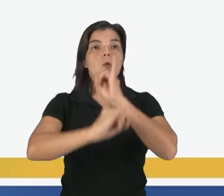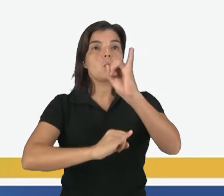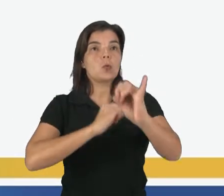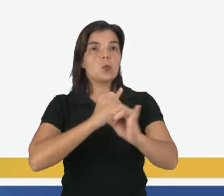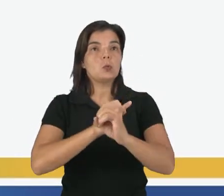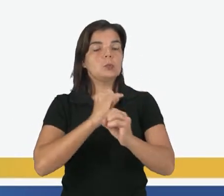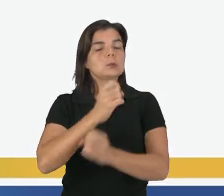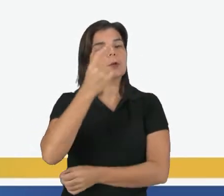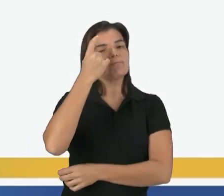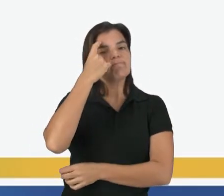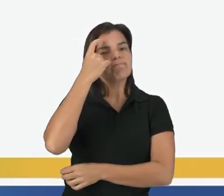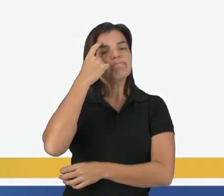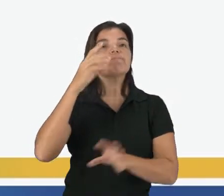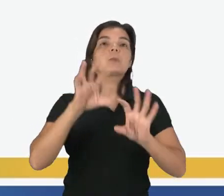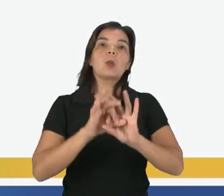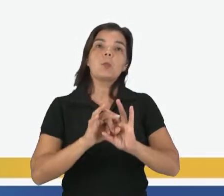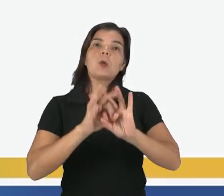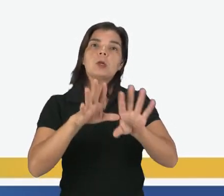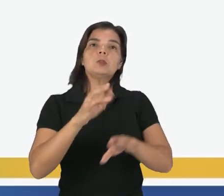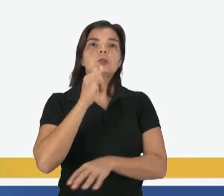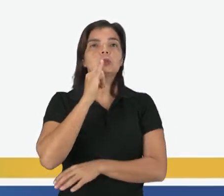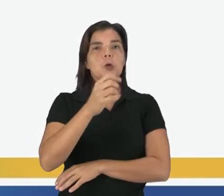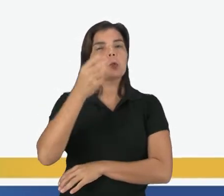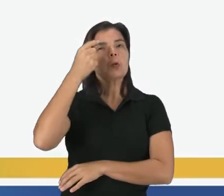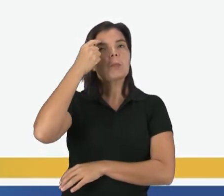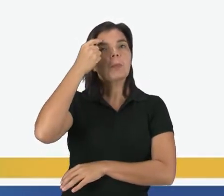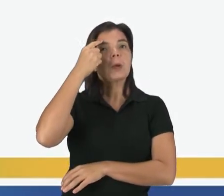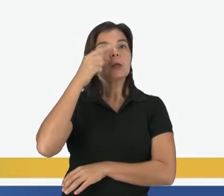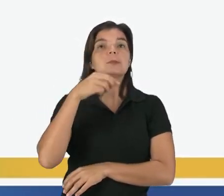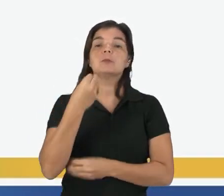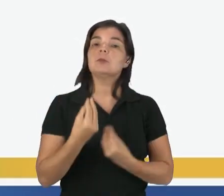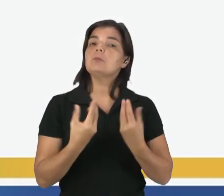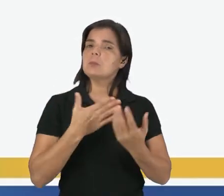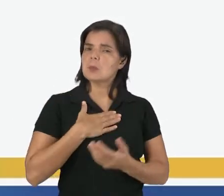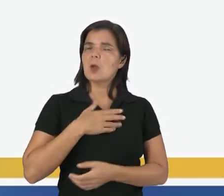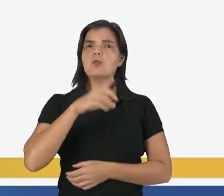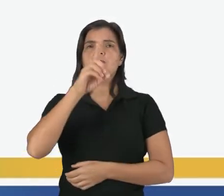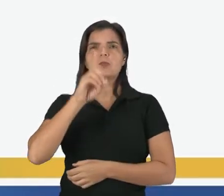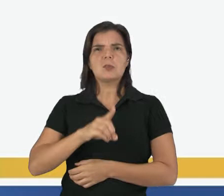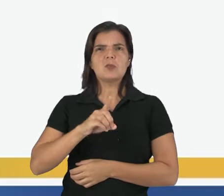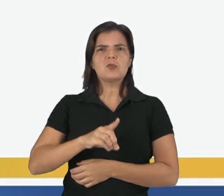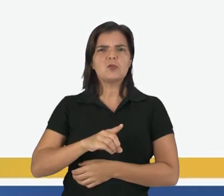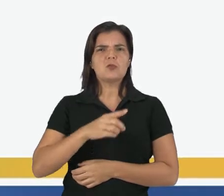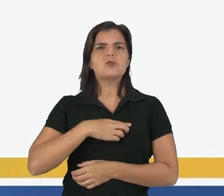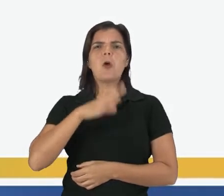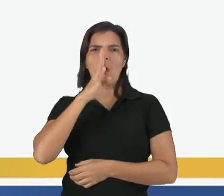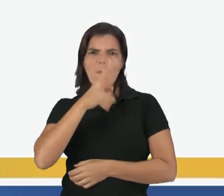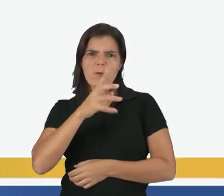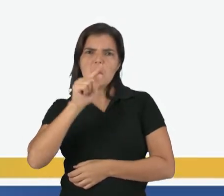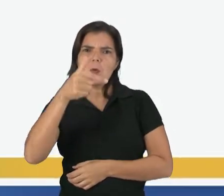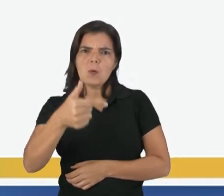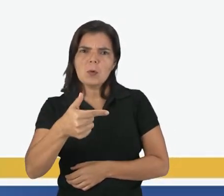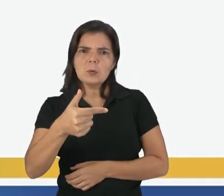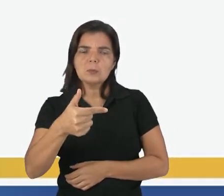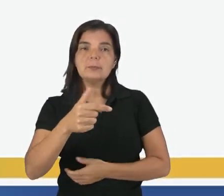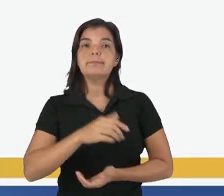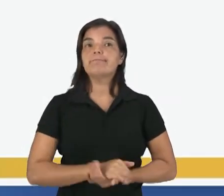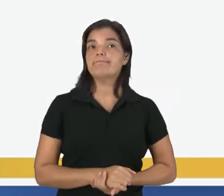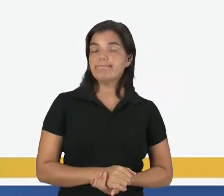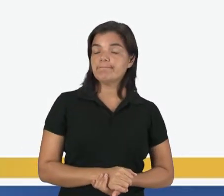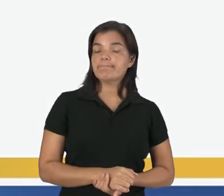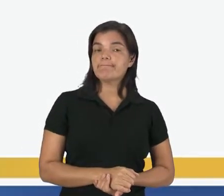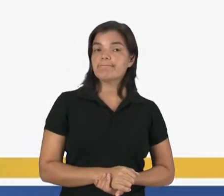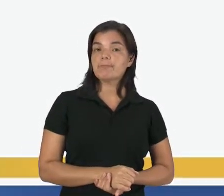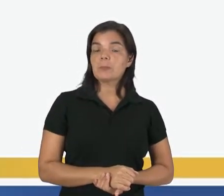internet. Reflita: a liberdade de dizer o que penso me dá o direito de ofender o outro?